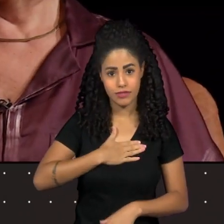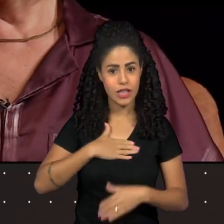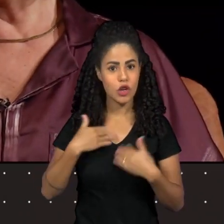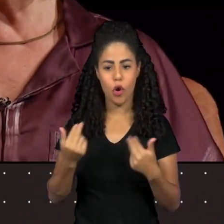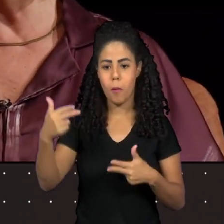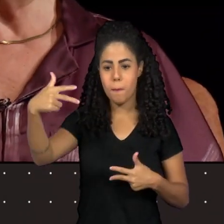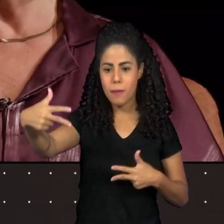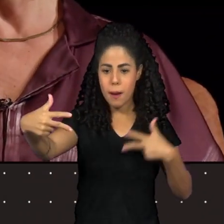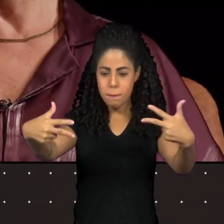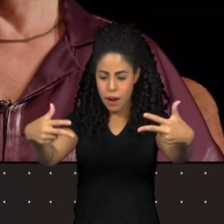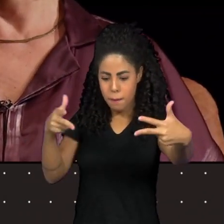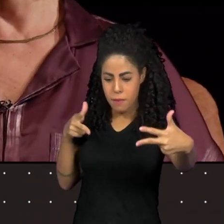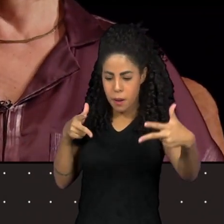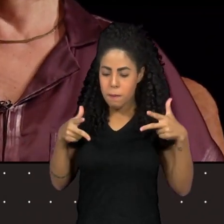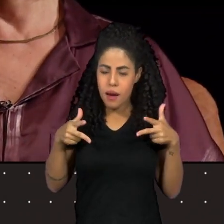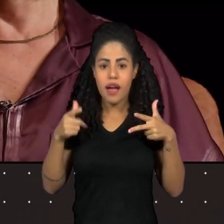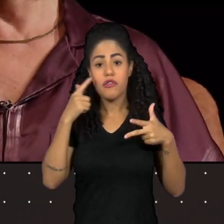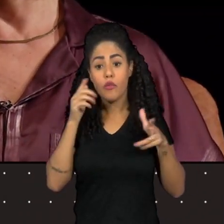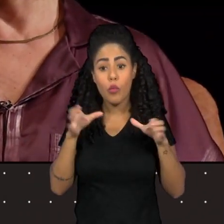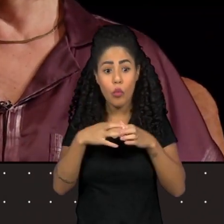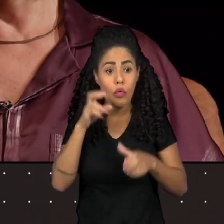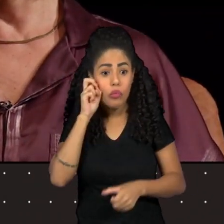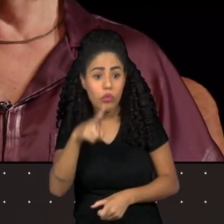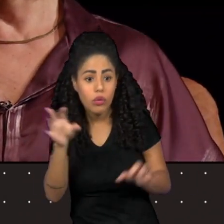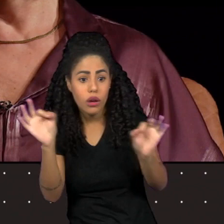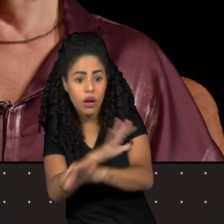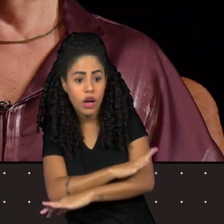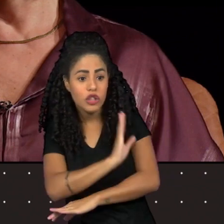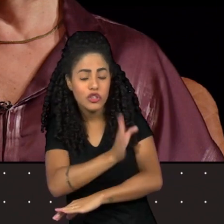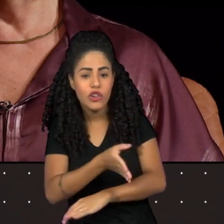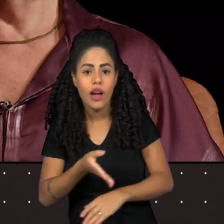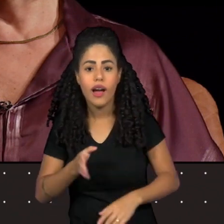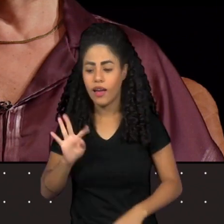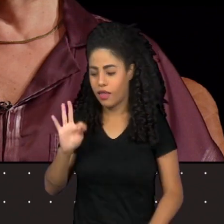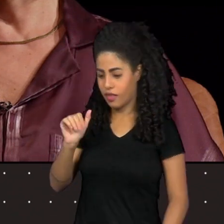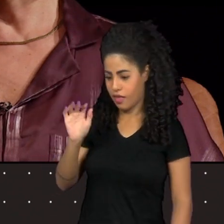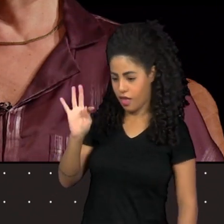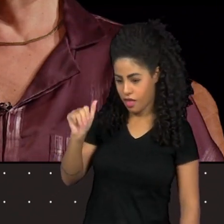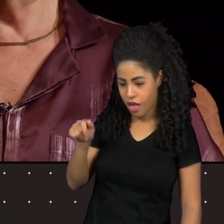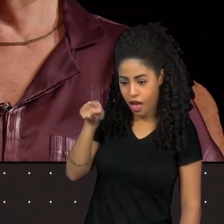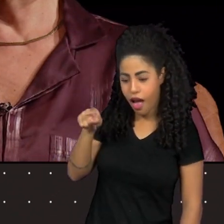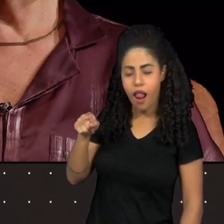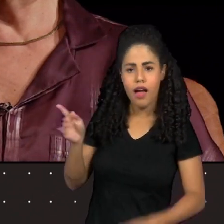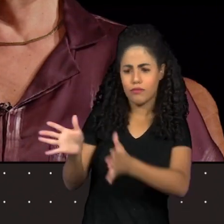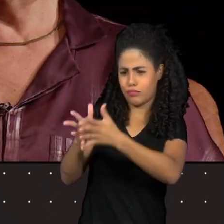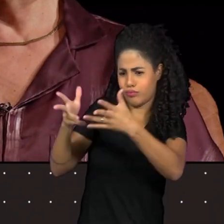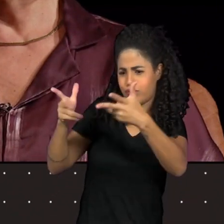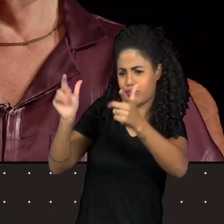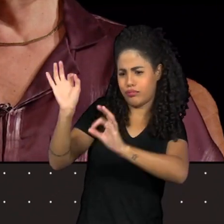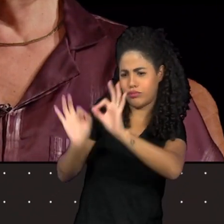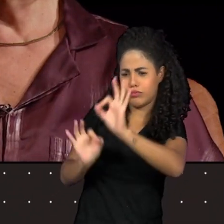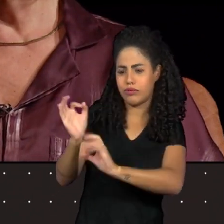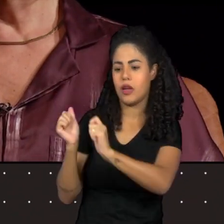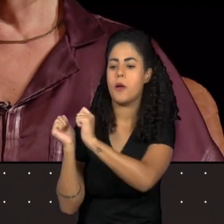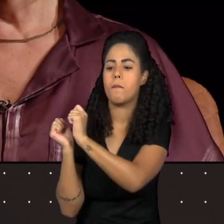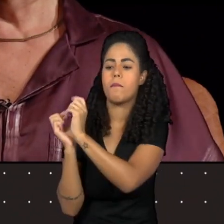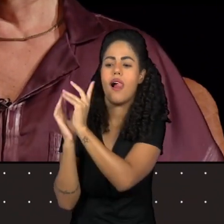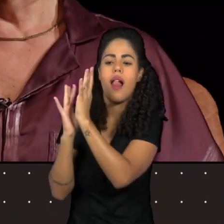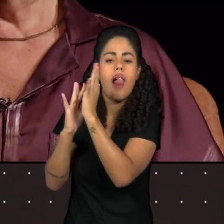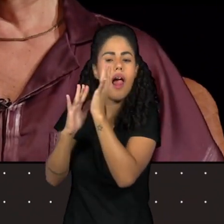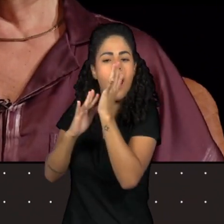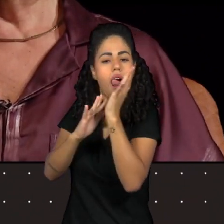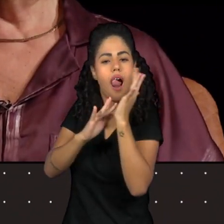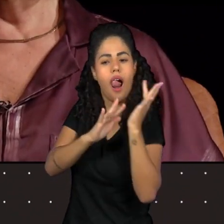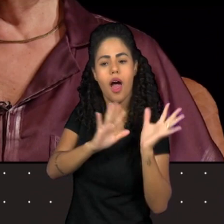set do Antônia e ver o grupo pronto. A Tata fez um trabalho incrível de elenco, de escolha do elenco,